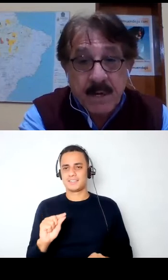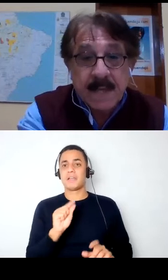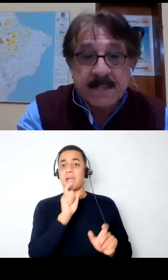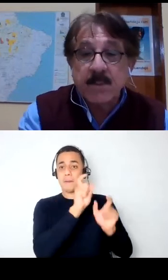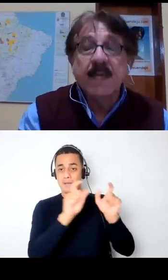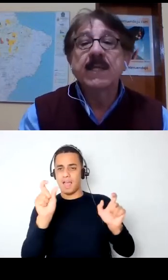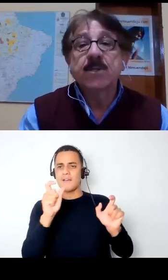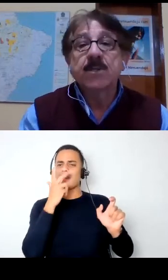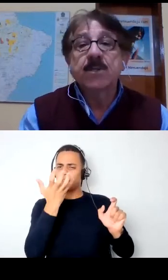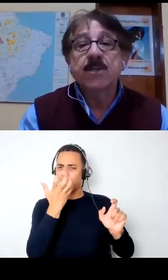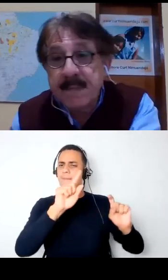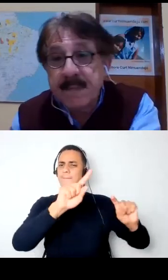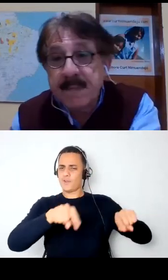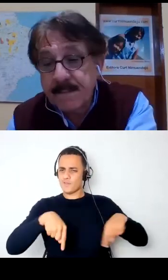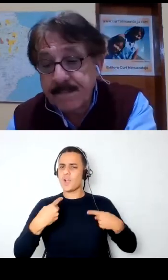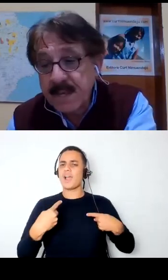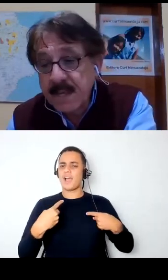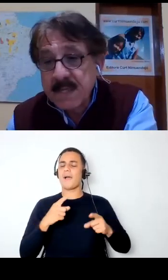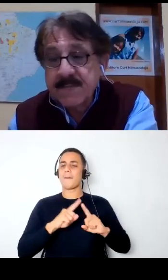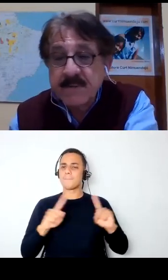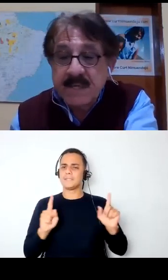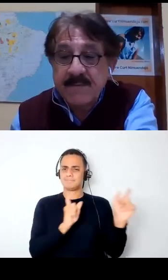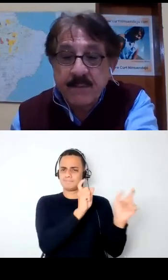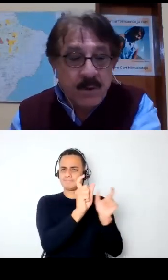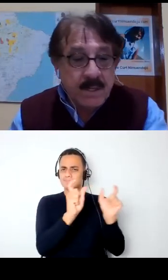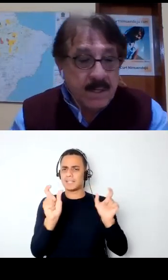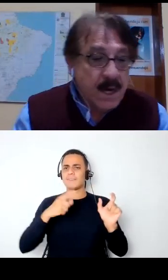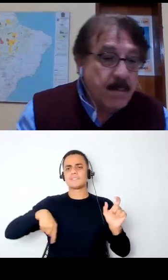todo dia. Bem, por que